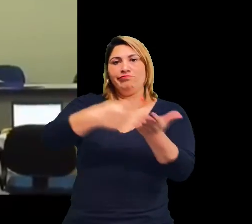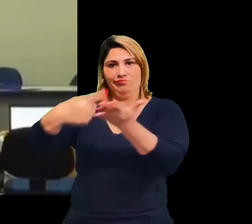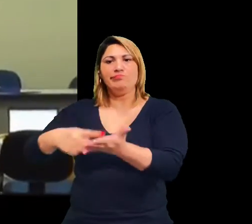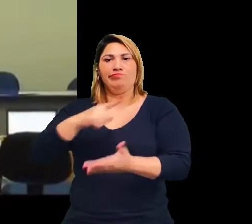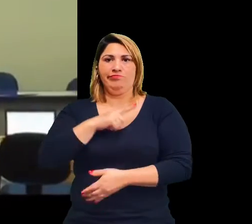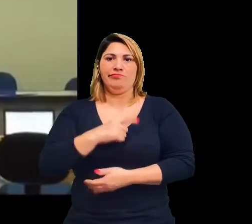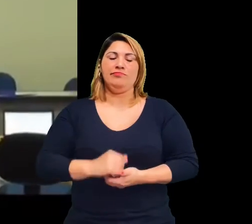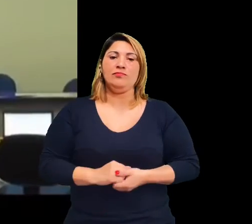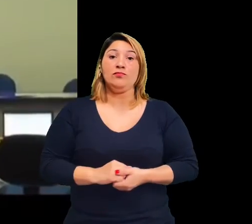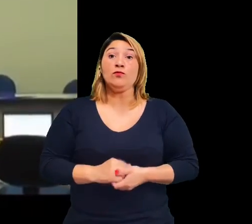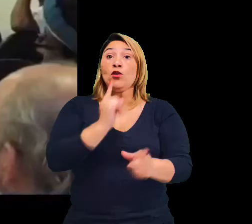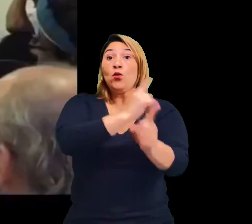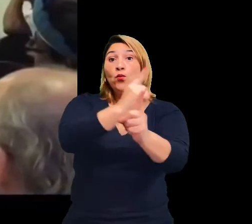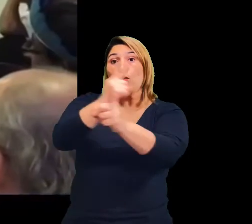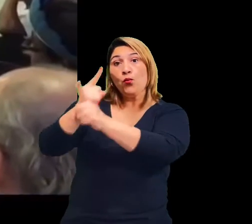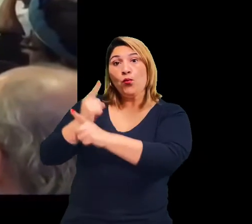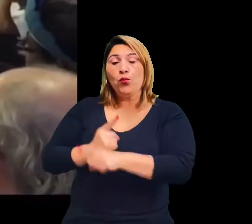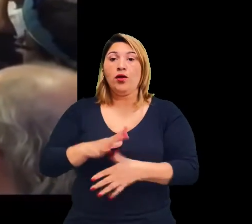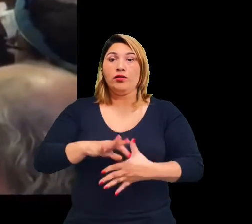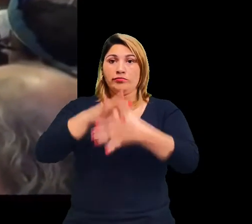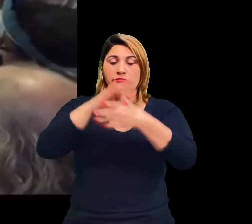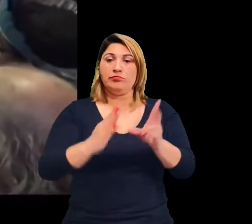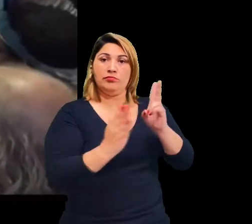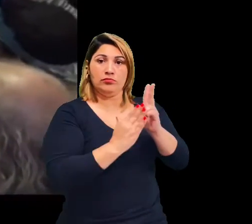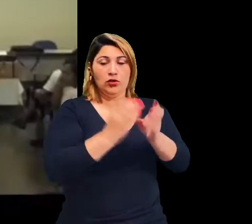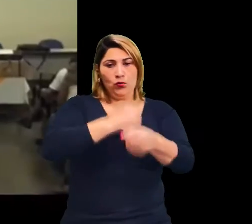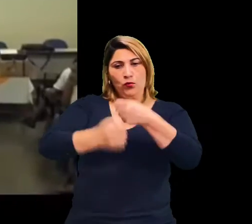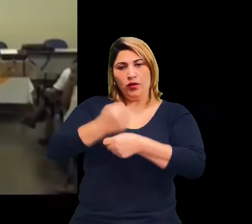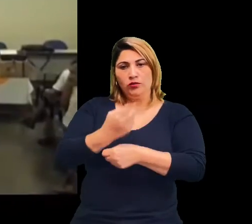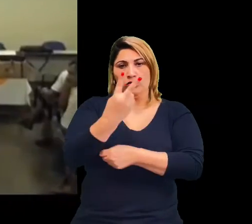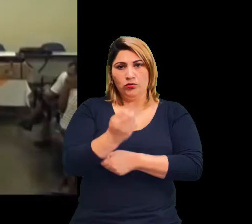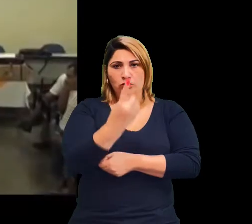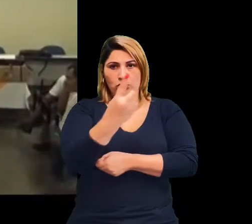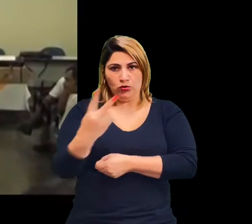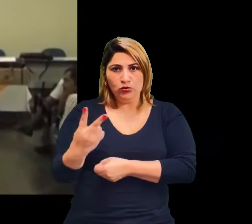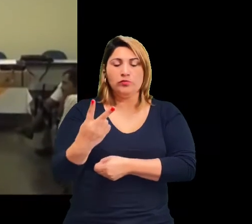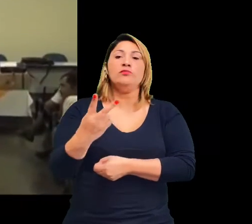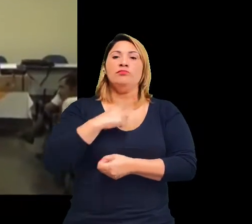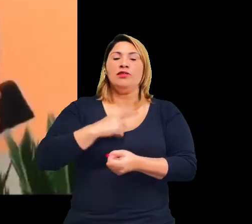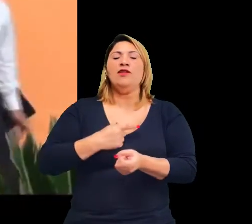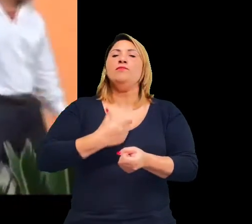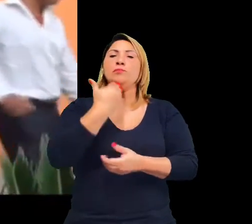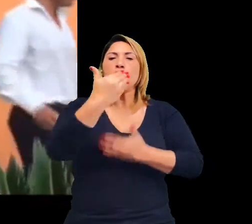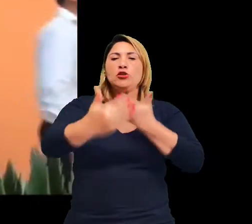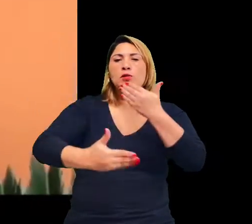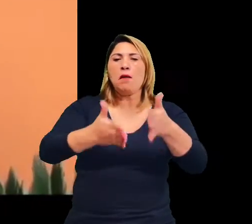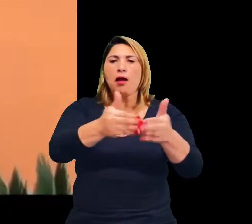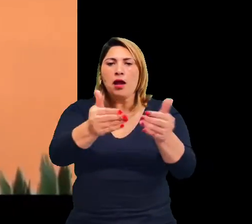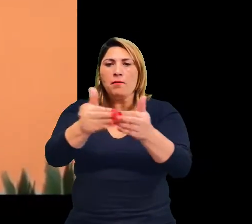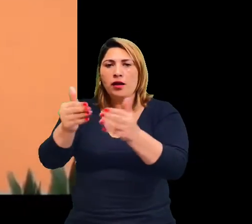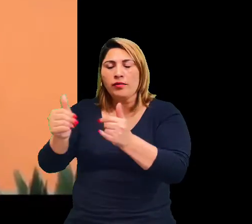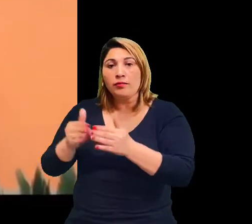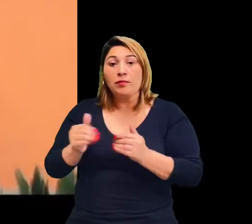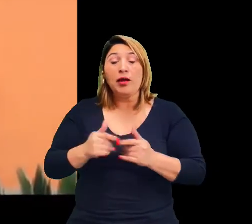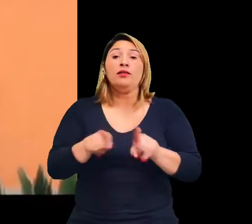No encontro das lideranças pataxós em 2012, em Itamaraju, várias reivindicações foram feitas e novos